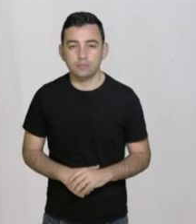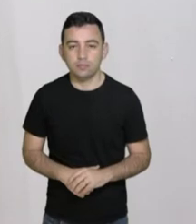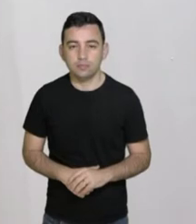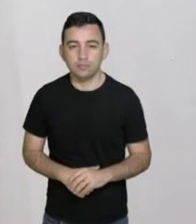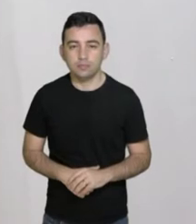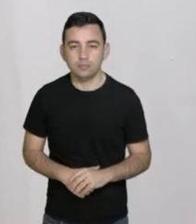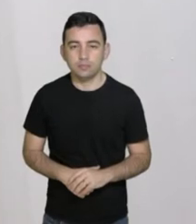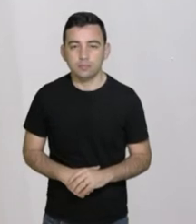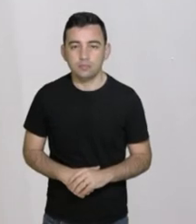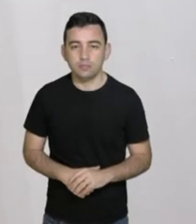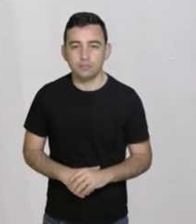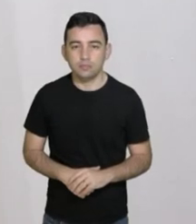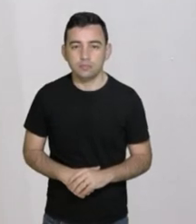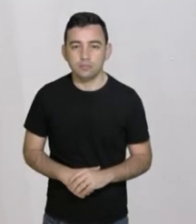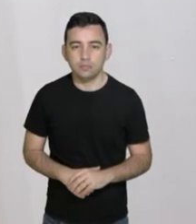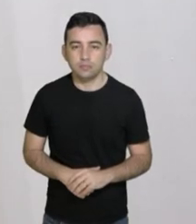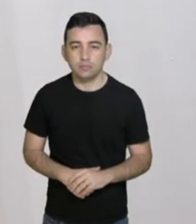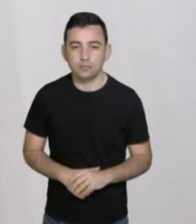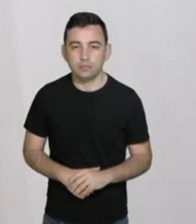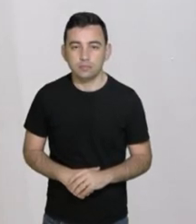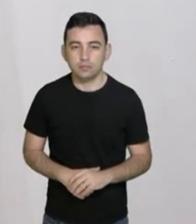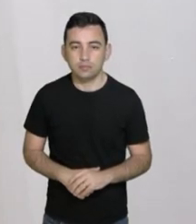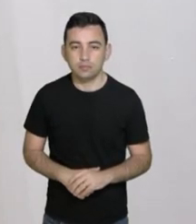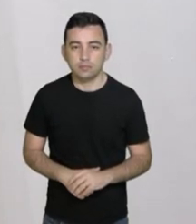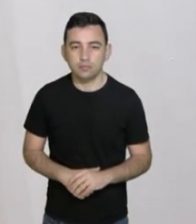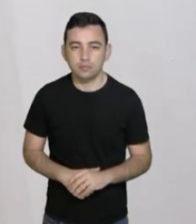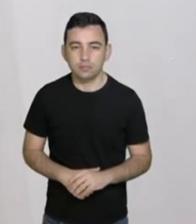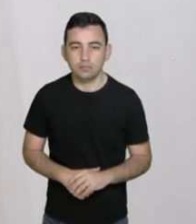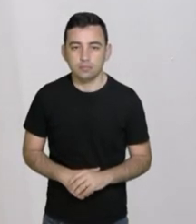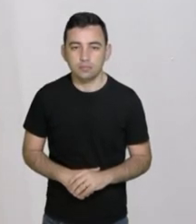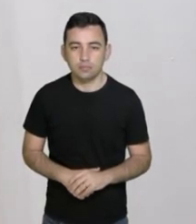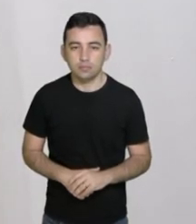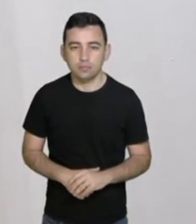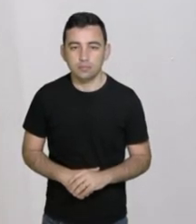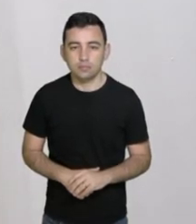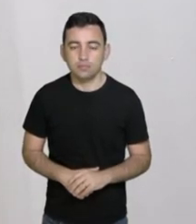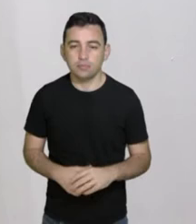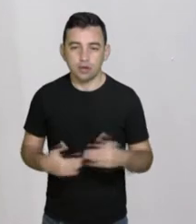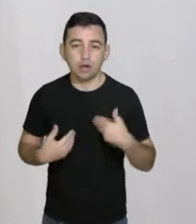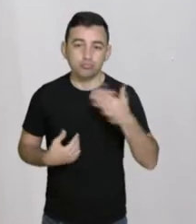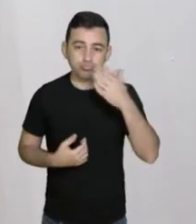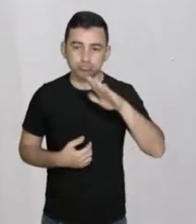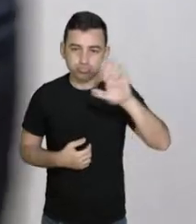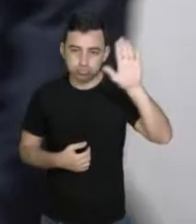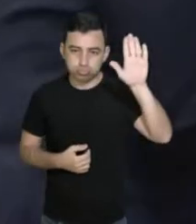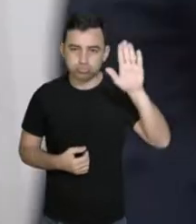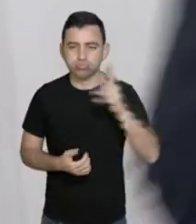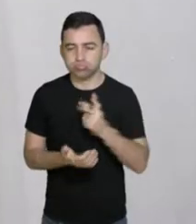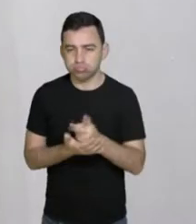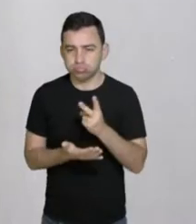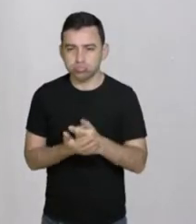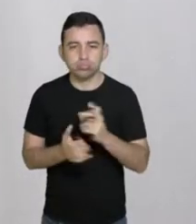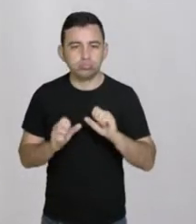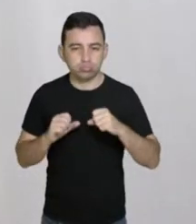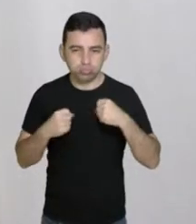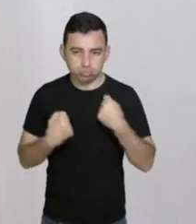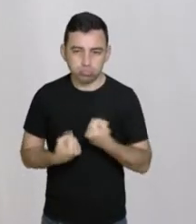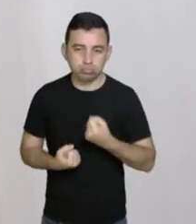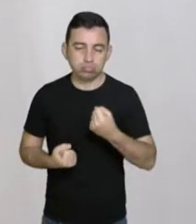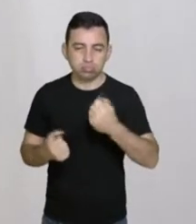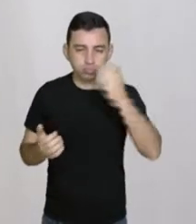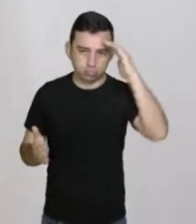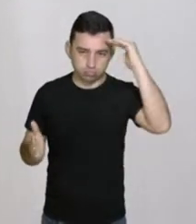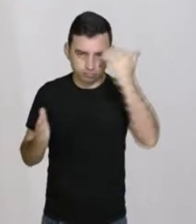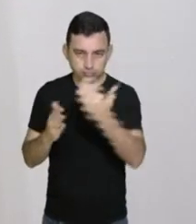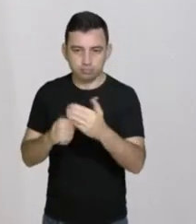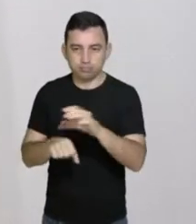Não, pode fazer o seu juramento, deputado. Prometo manter, defender e cumprir a Constituição do Brasil e